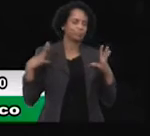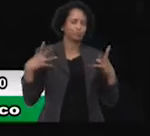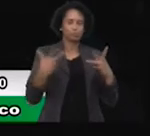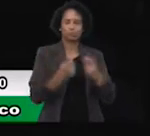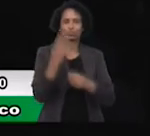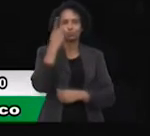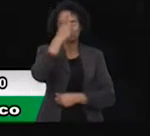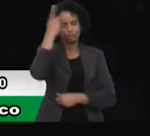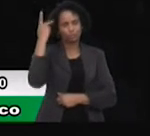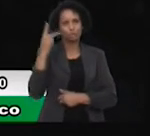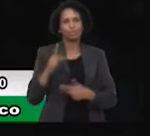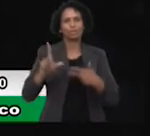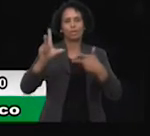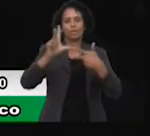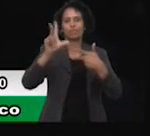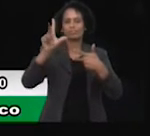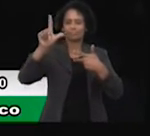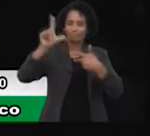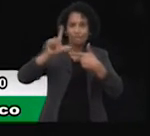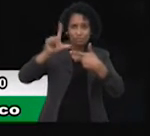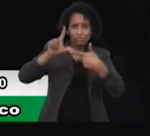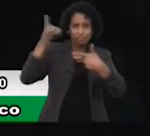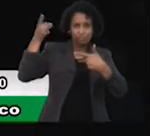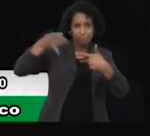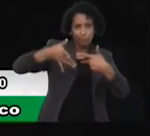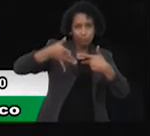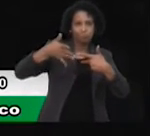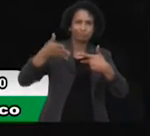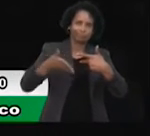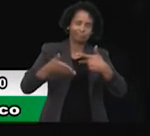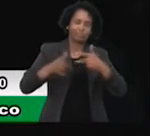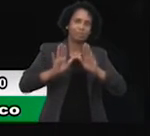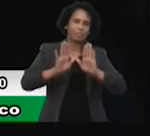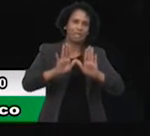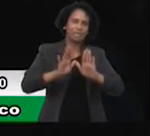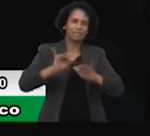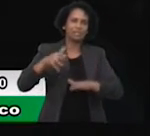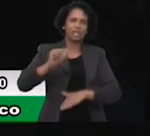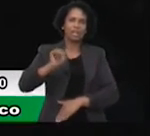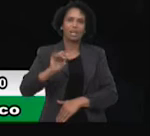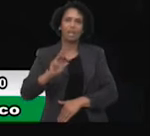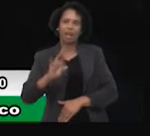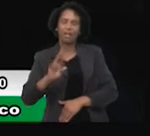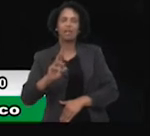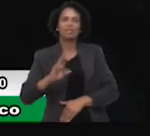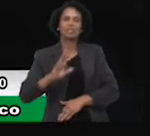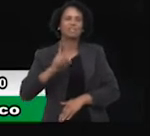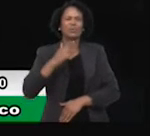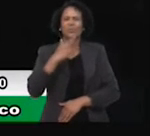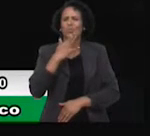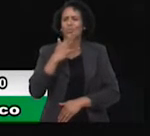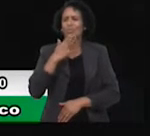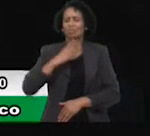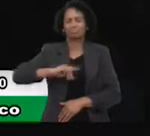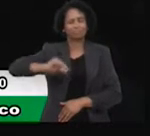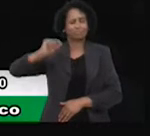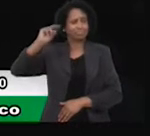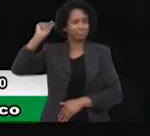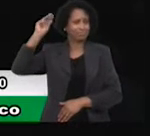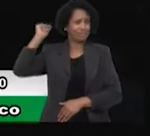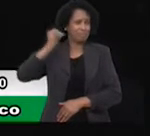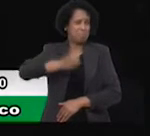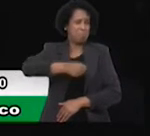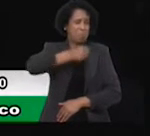ano. Vereador Jair, que eu conheço desde muitos anos, muito novinha, que conhece minha família quando eu